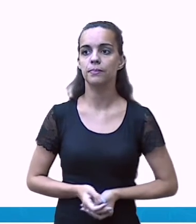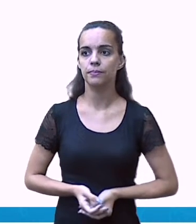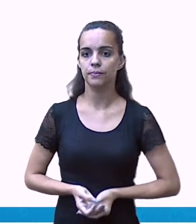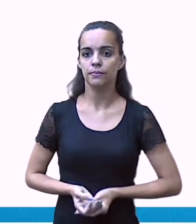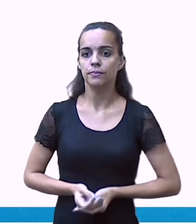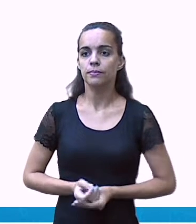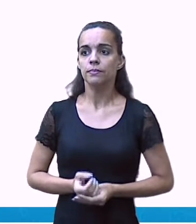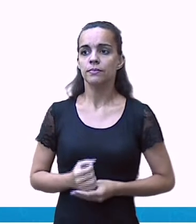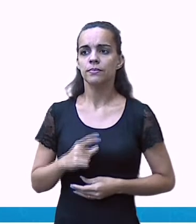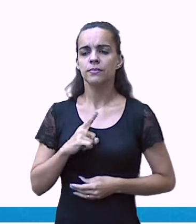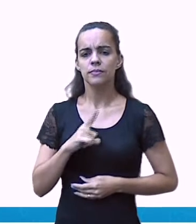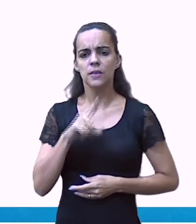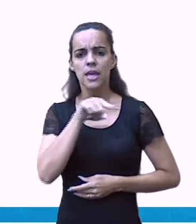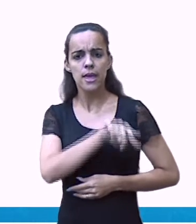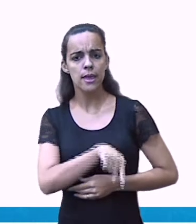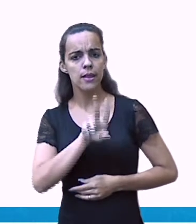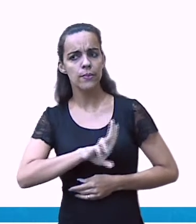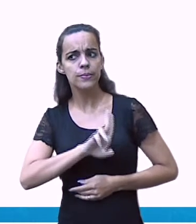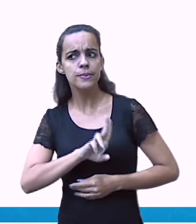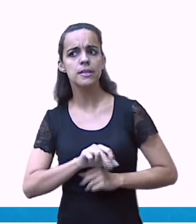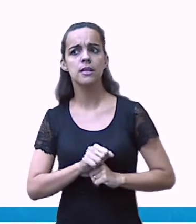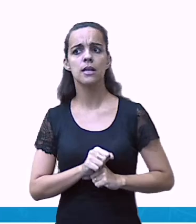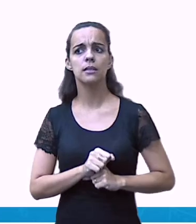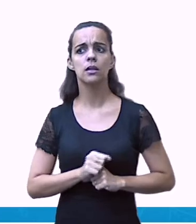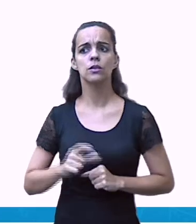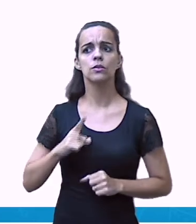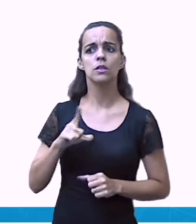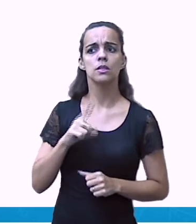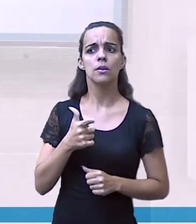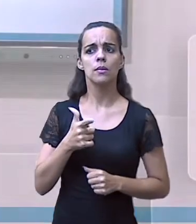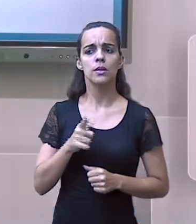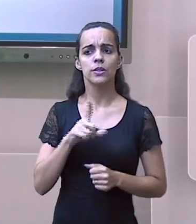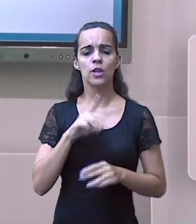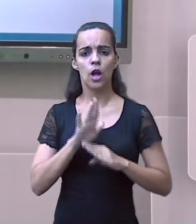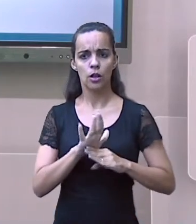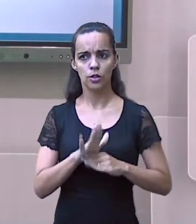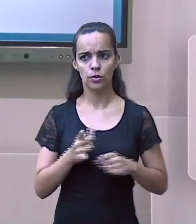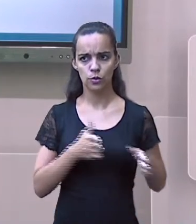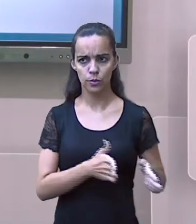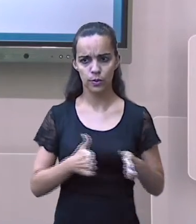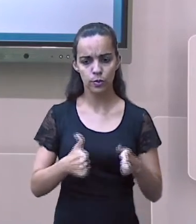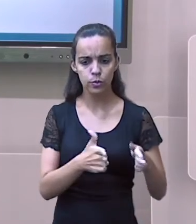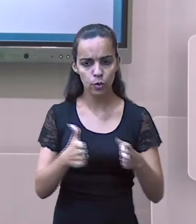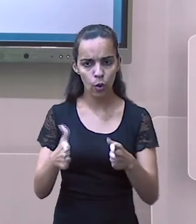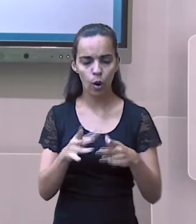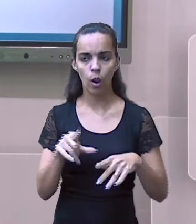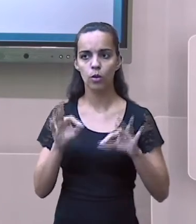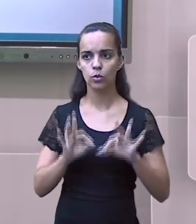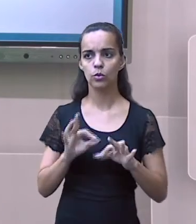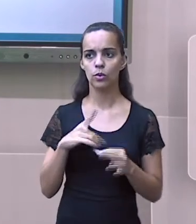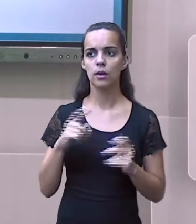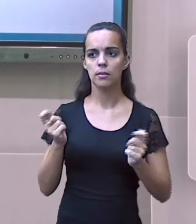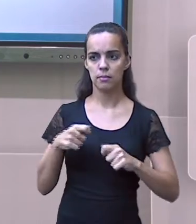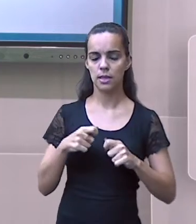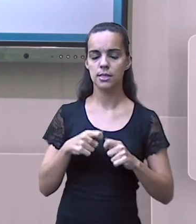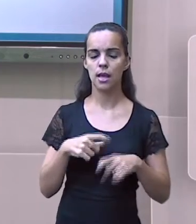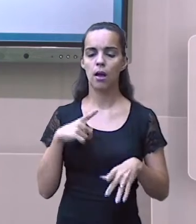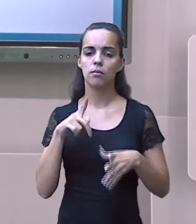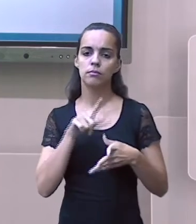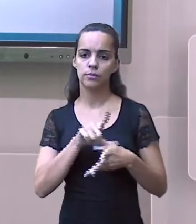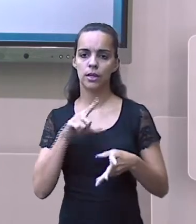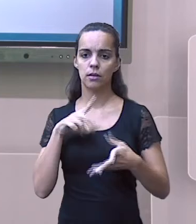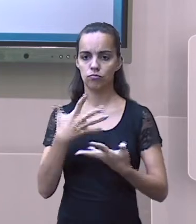mais grossa, porque a água consegue passar ali facilmente, chegando nos lençóis freáticos